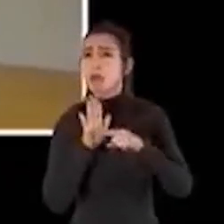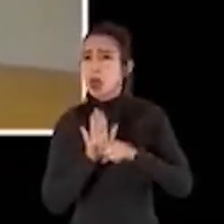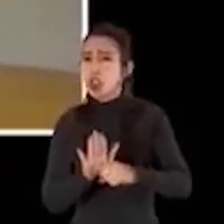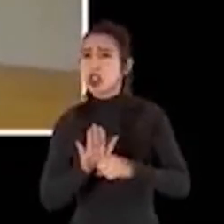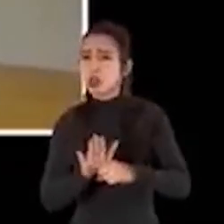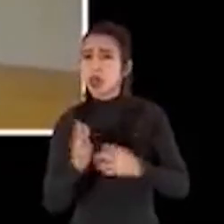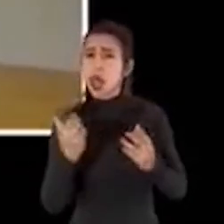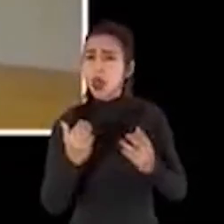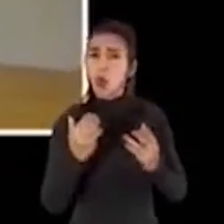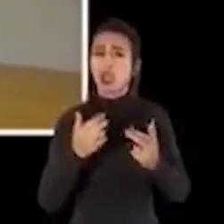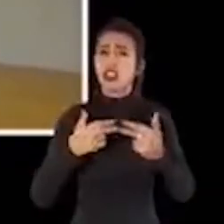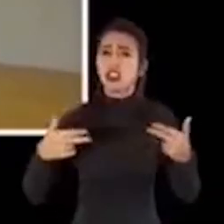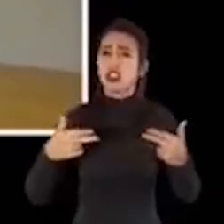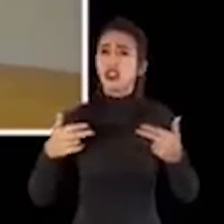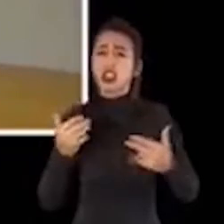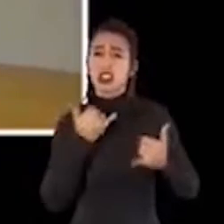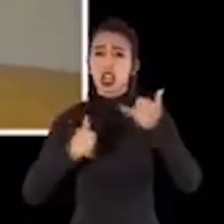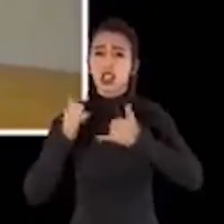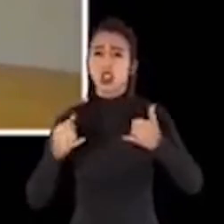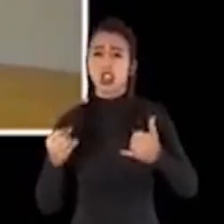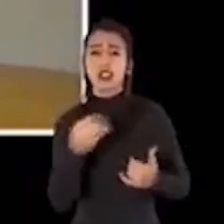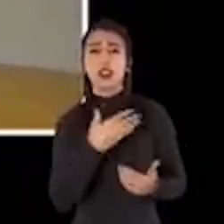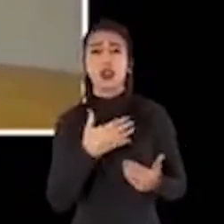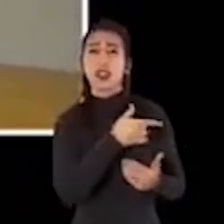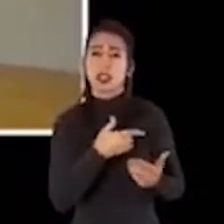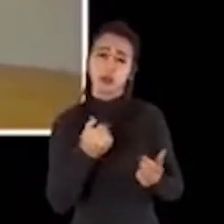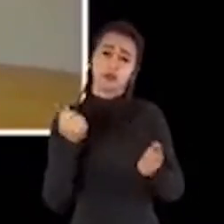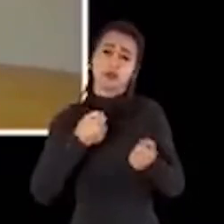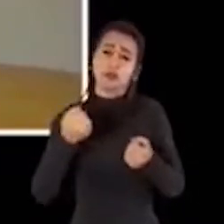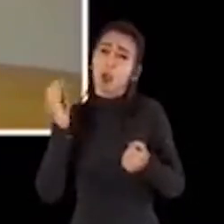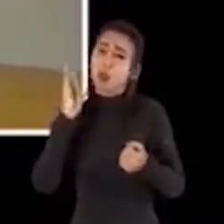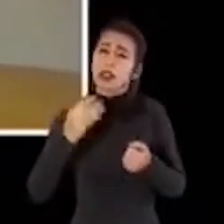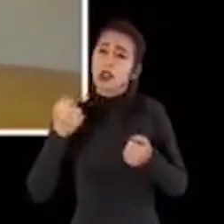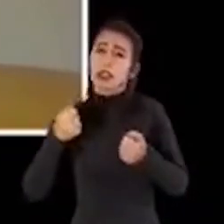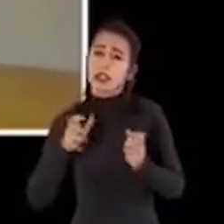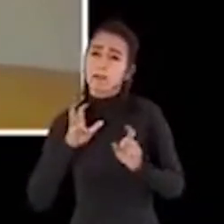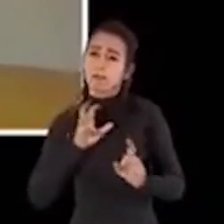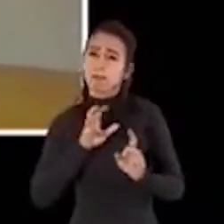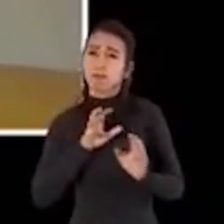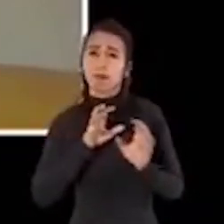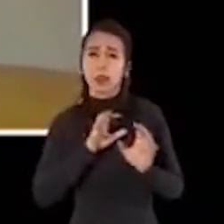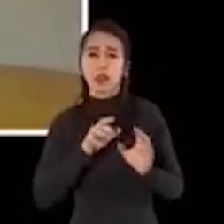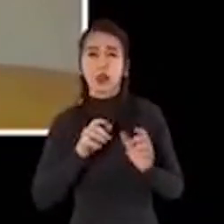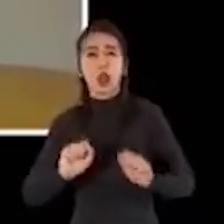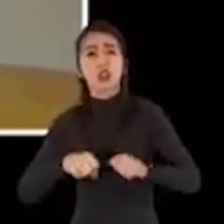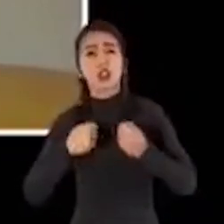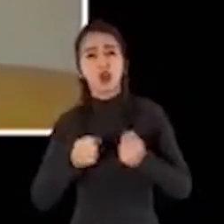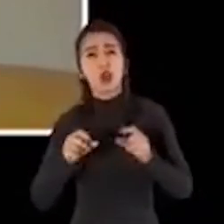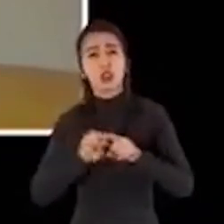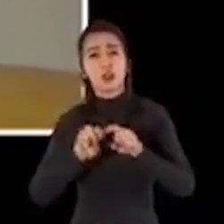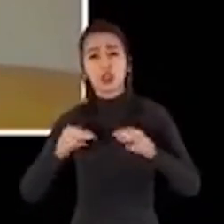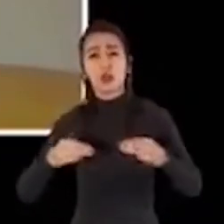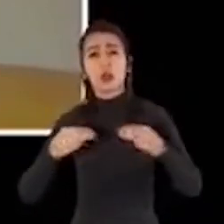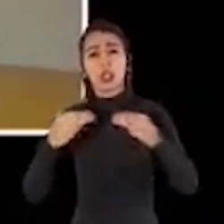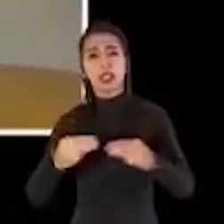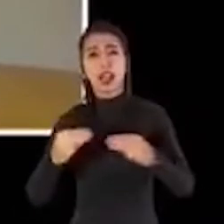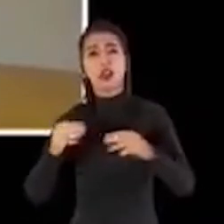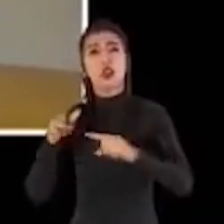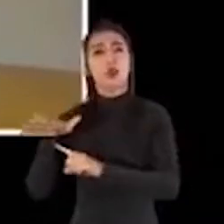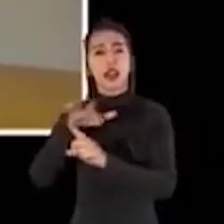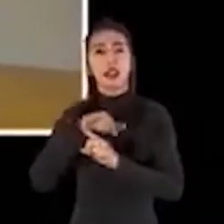renováveis. E esse é o caminho. O Brasil tem que direcionar os esforços, inclusive do Ministério do Meio Ambiente, para